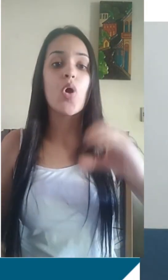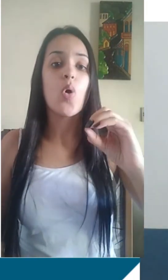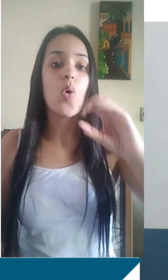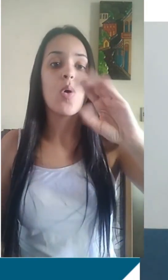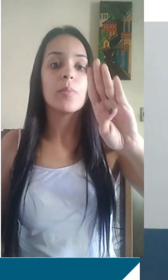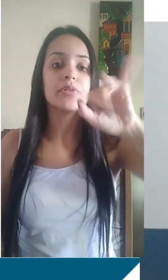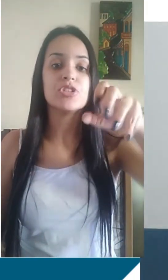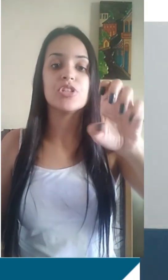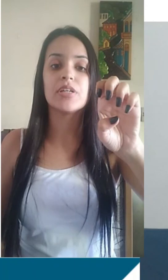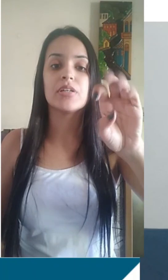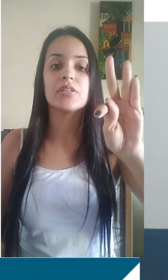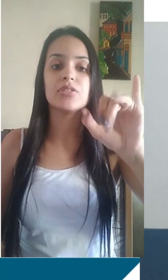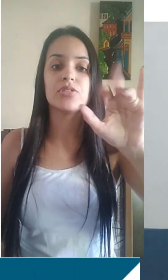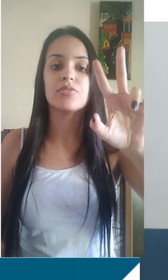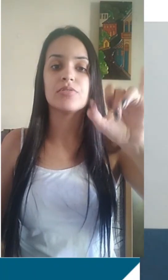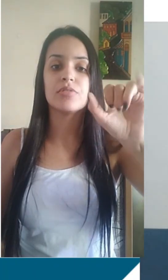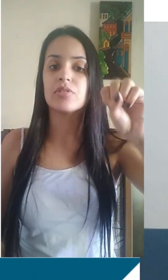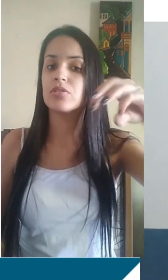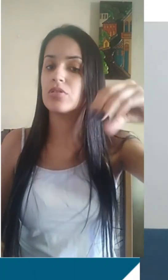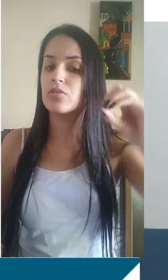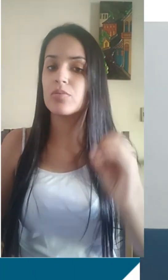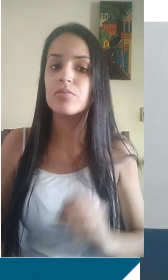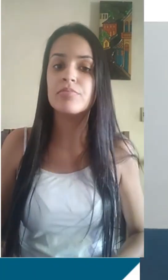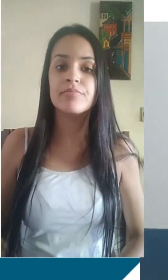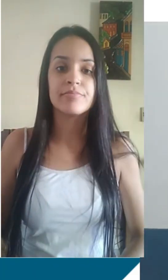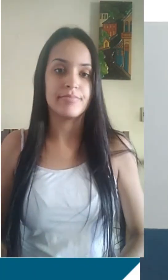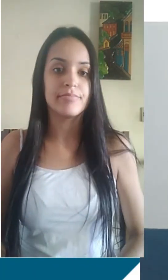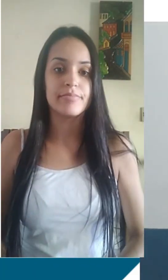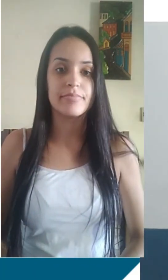Sugiro que vocês se exercitem com questões de vestibular